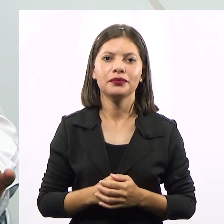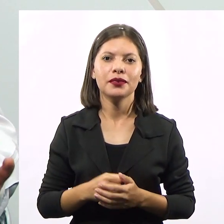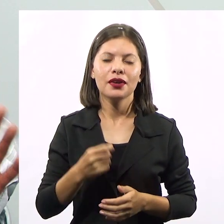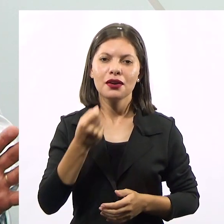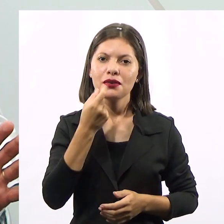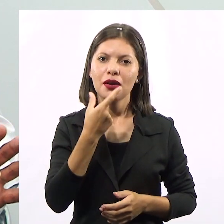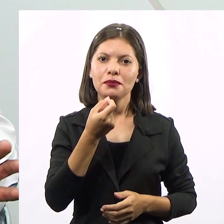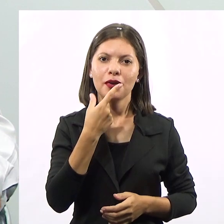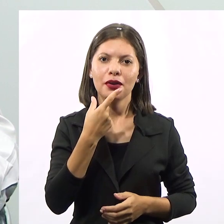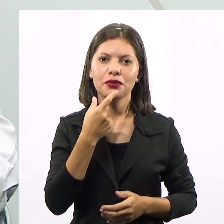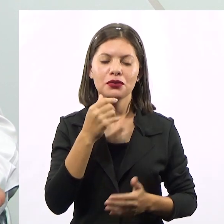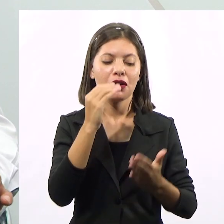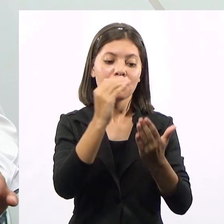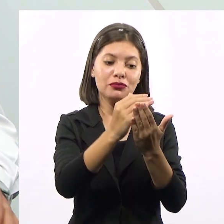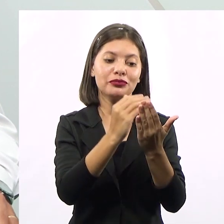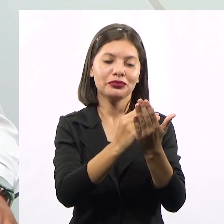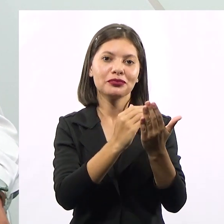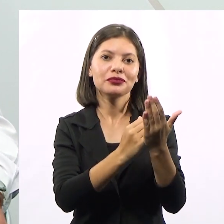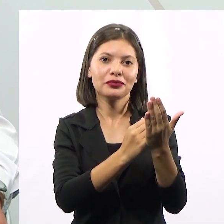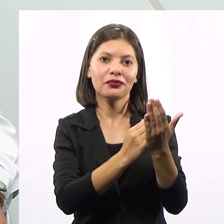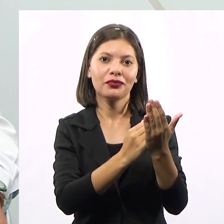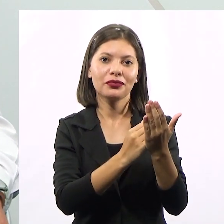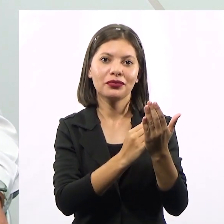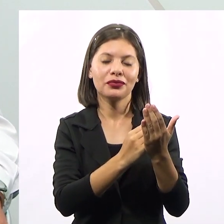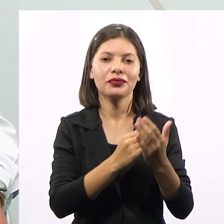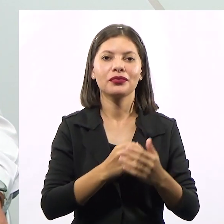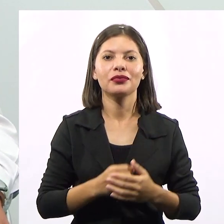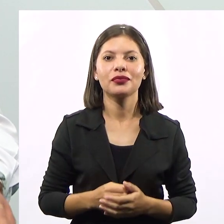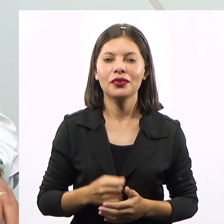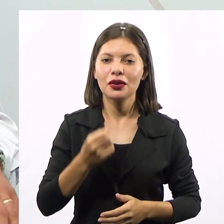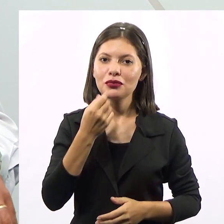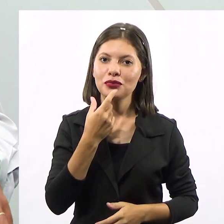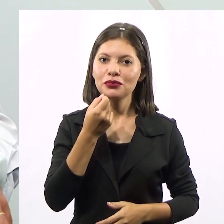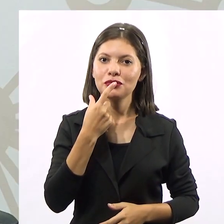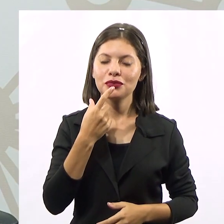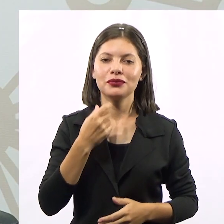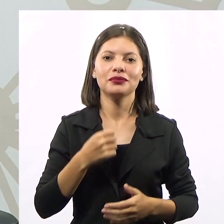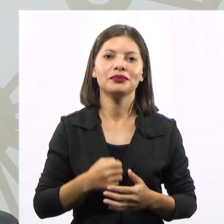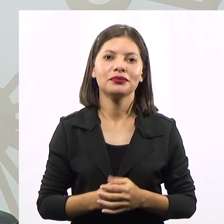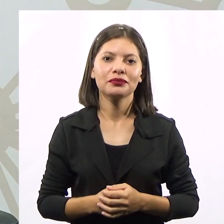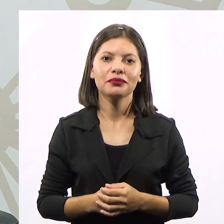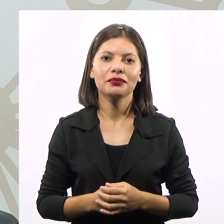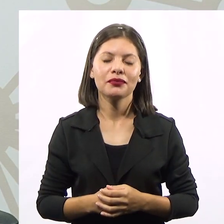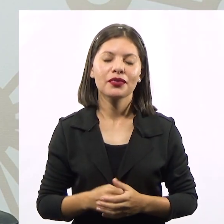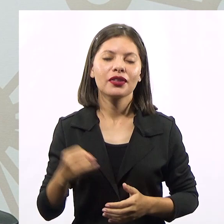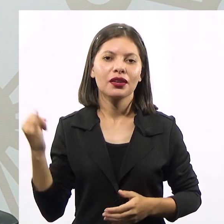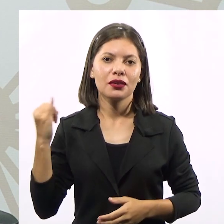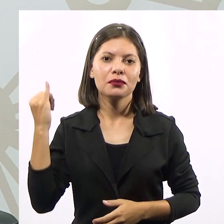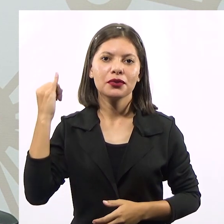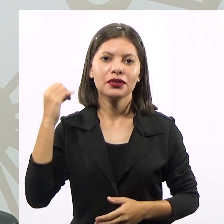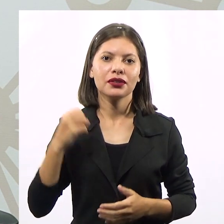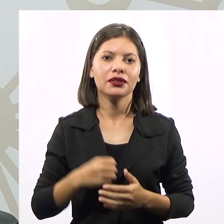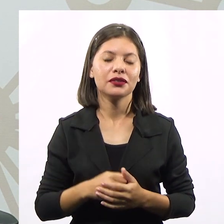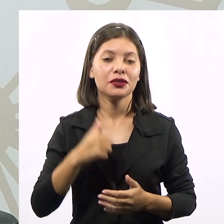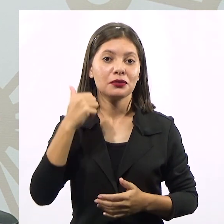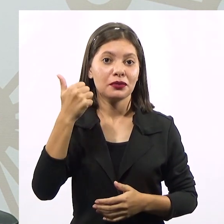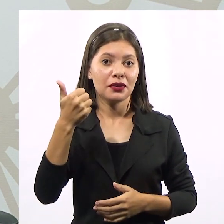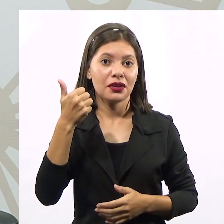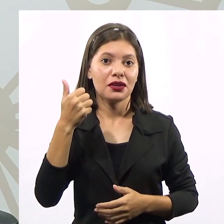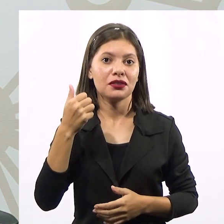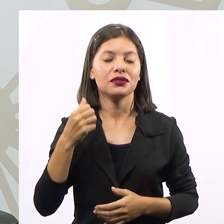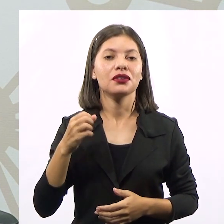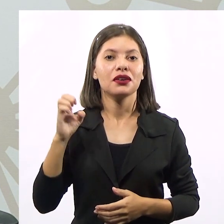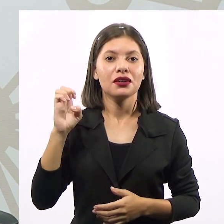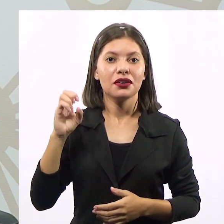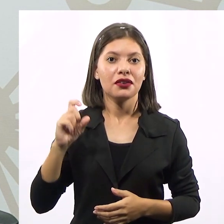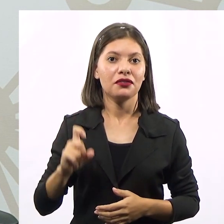vamos tomar um remédio, professora Rosa. A gente tem que ler uma bula, né? Saber quais são os efeitos e as contraindicações, né? Os efeitos